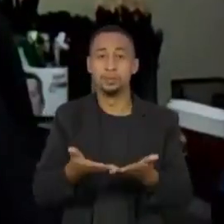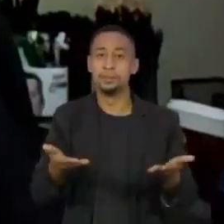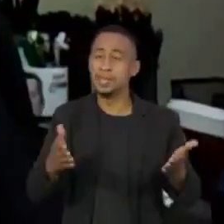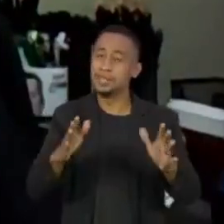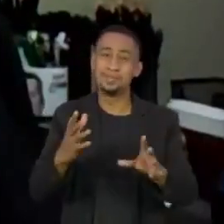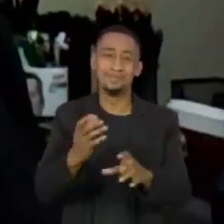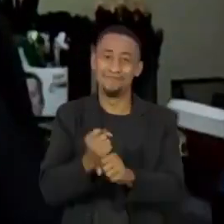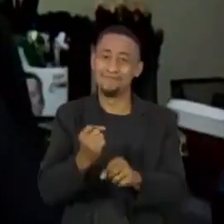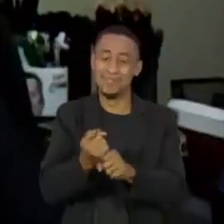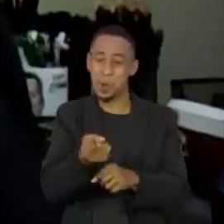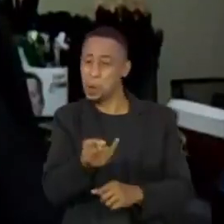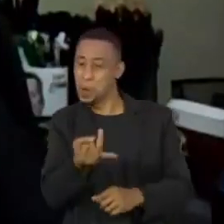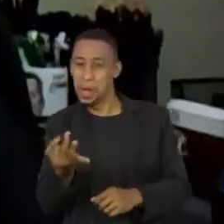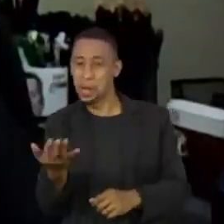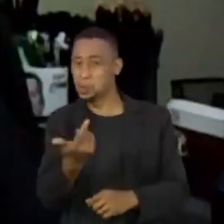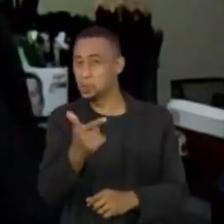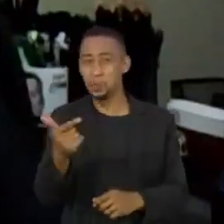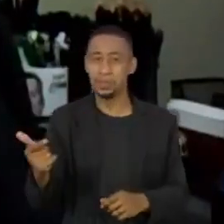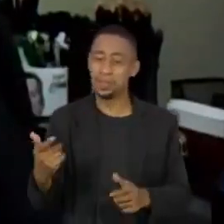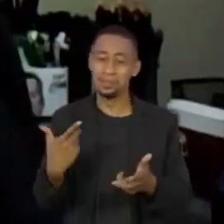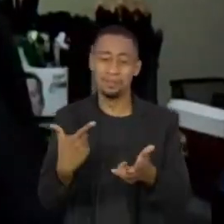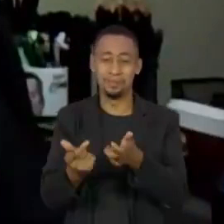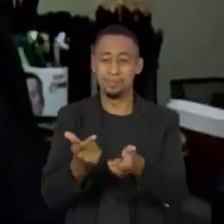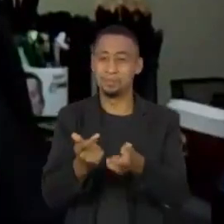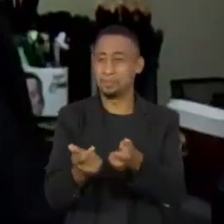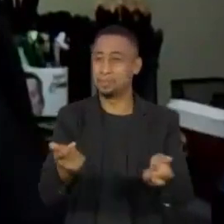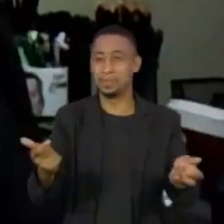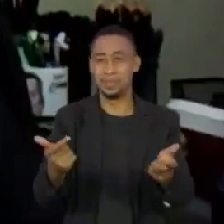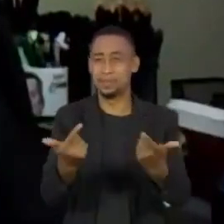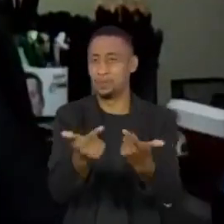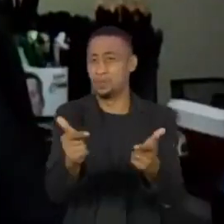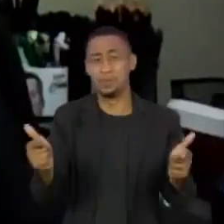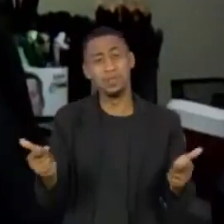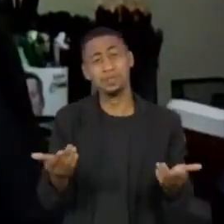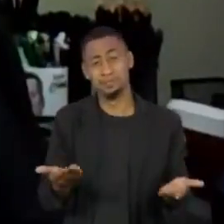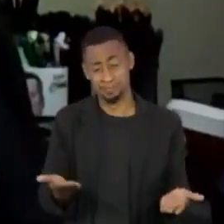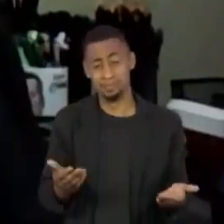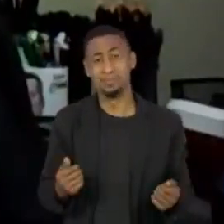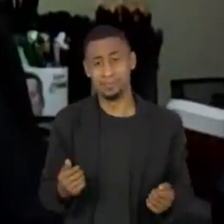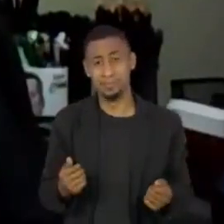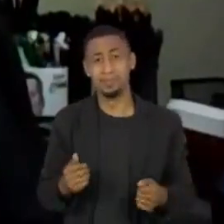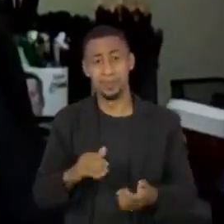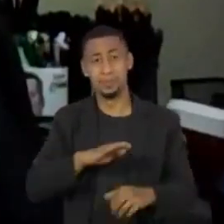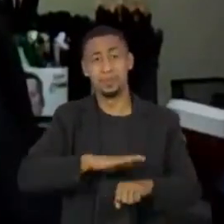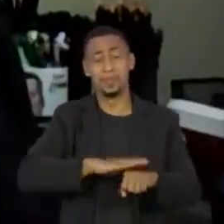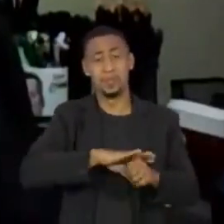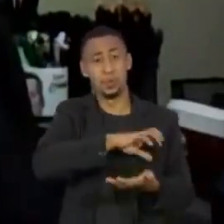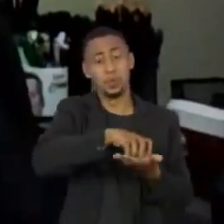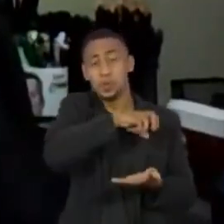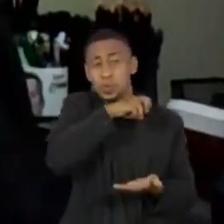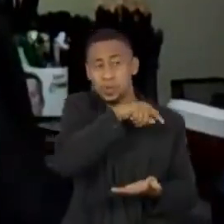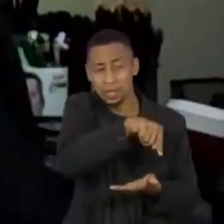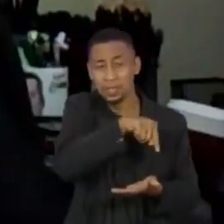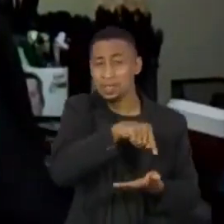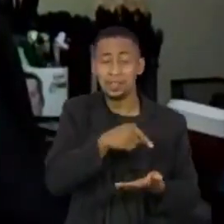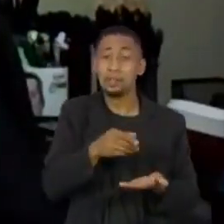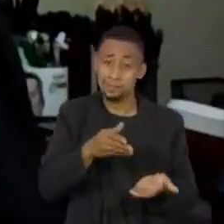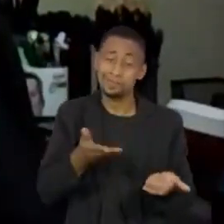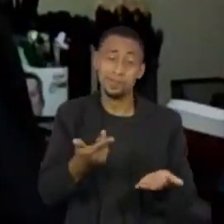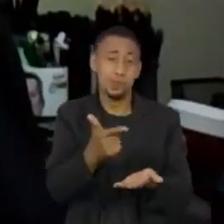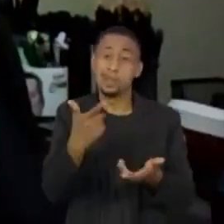quantitativo que seria o ideal para nós termos para vacinas do Butantan. Então, dessa forma, nós